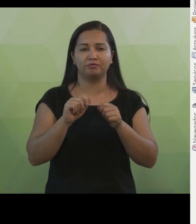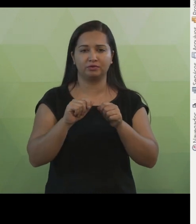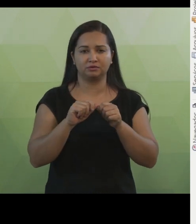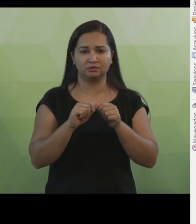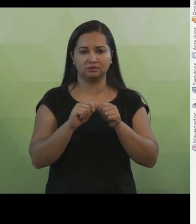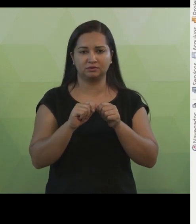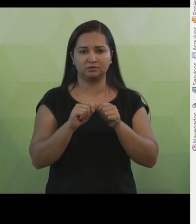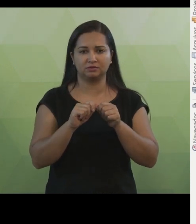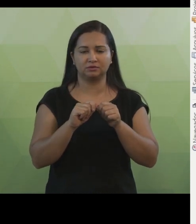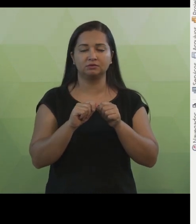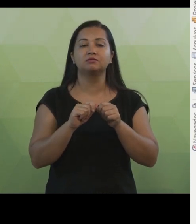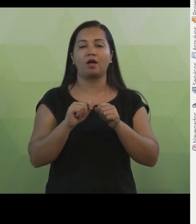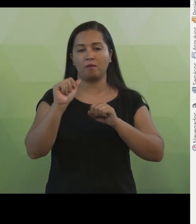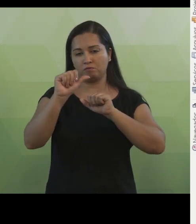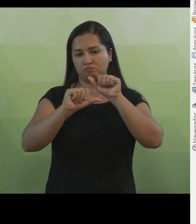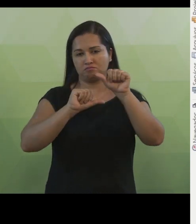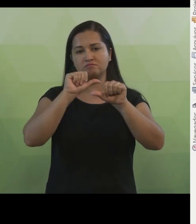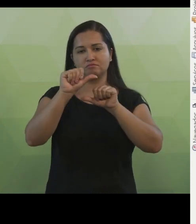executar aqui,